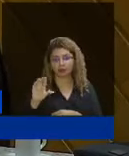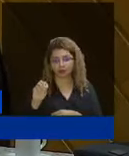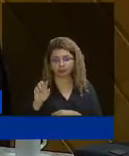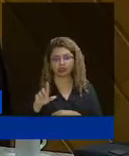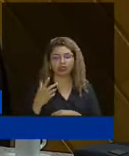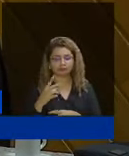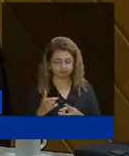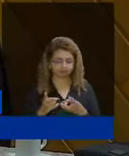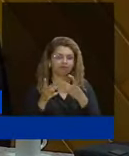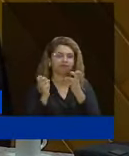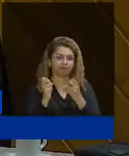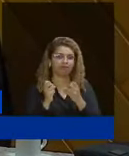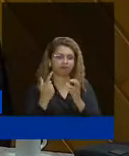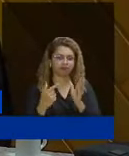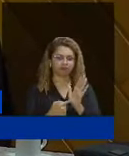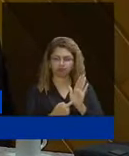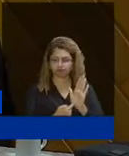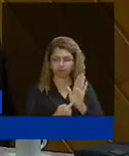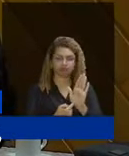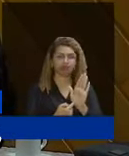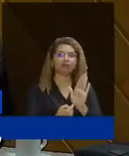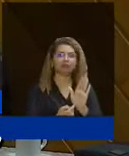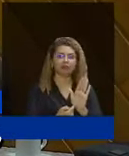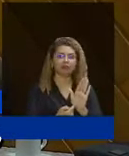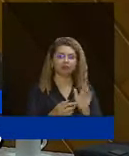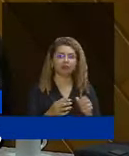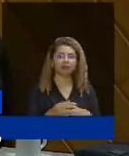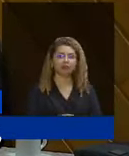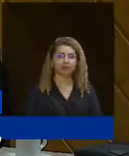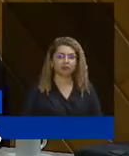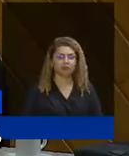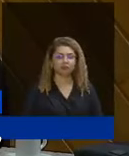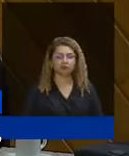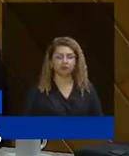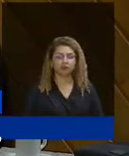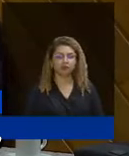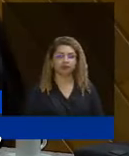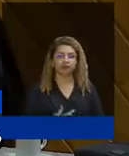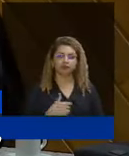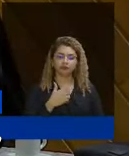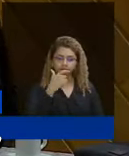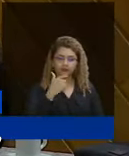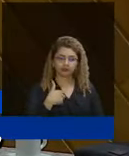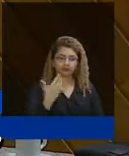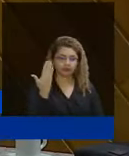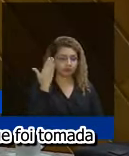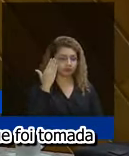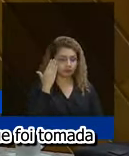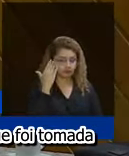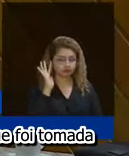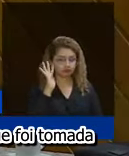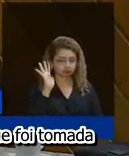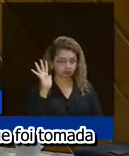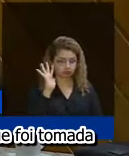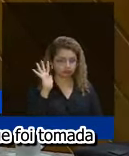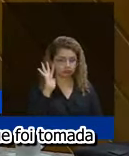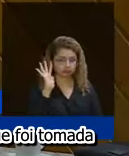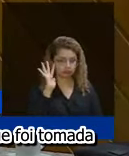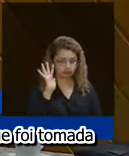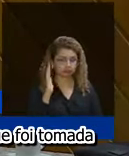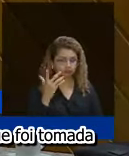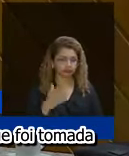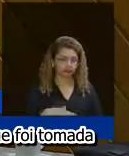ele votou de forma contrária. Então, eu estou entendendo que, neste caso, verdadeiramente é caso de